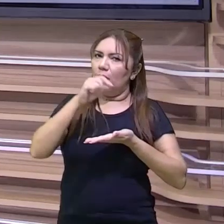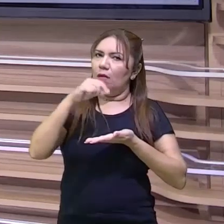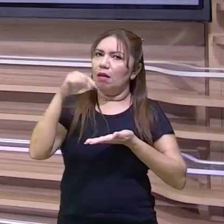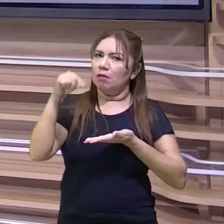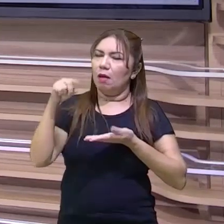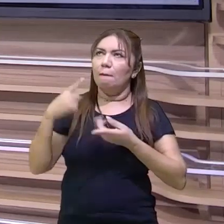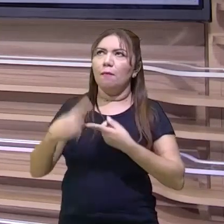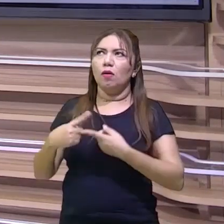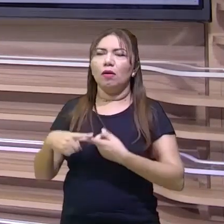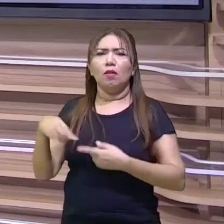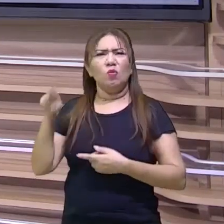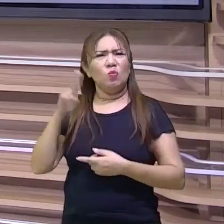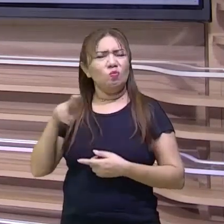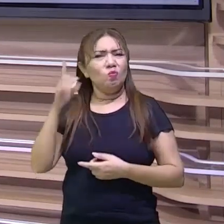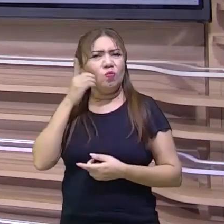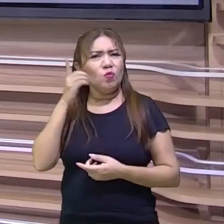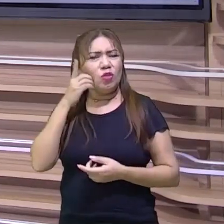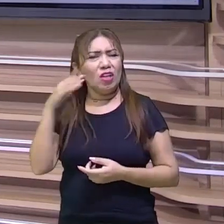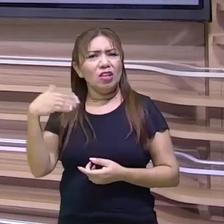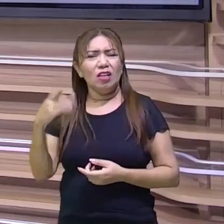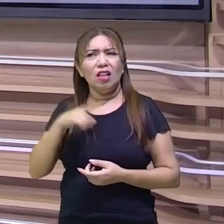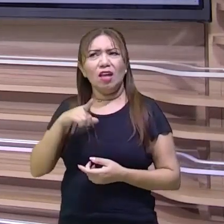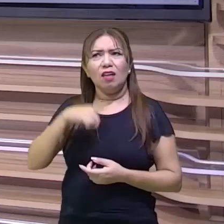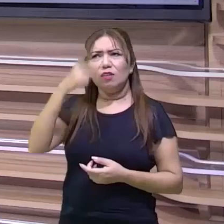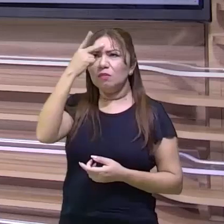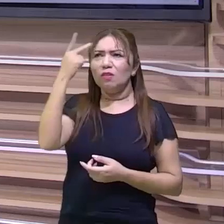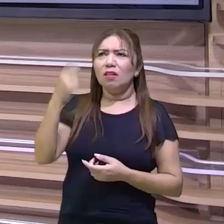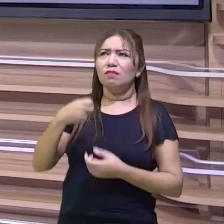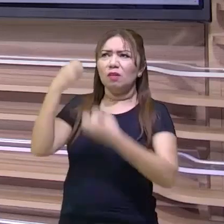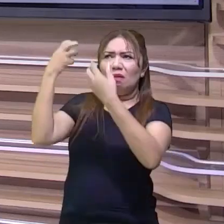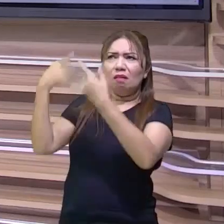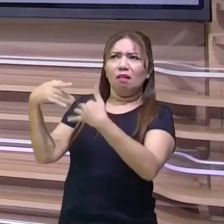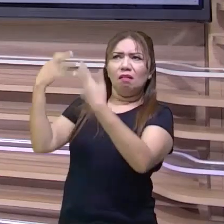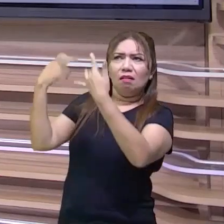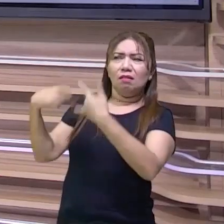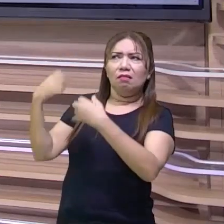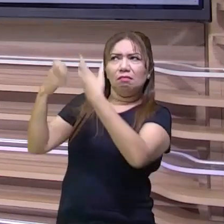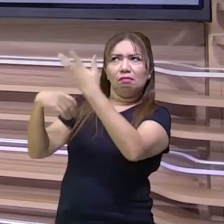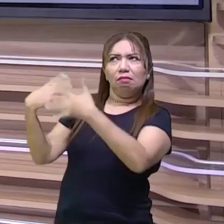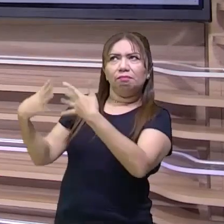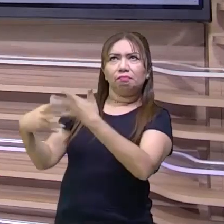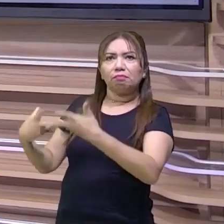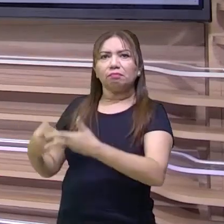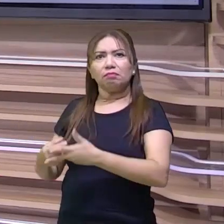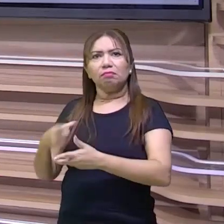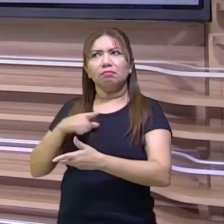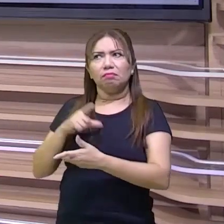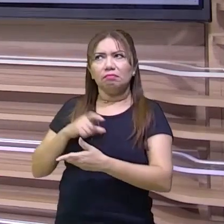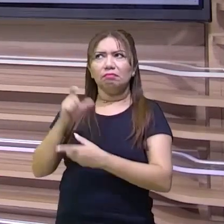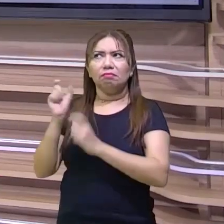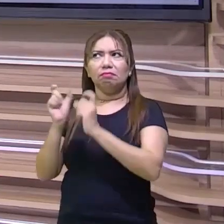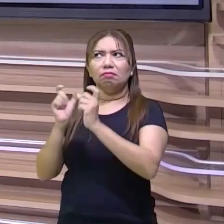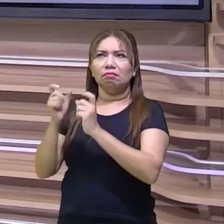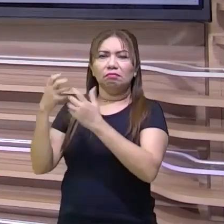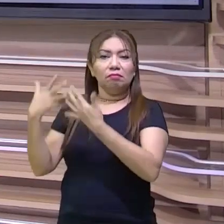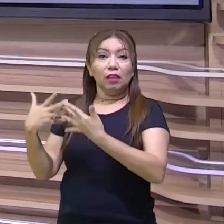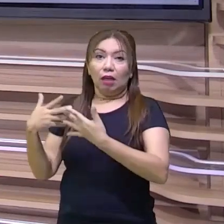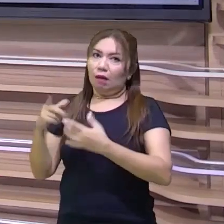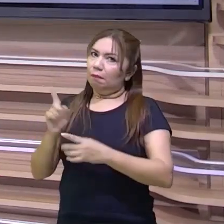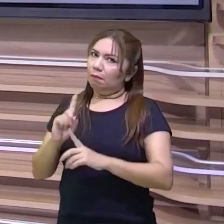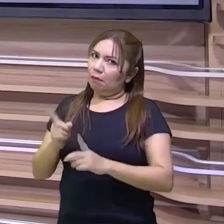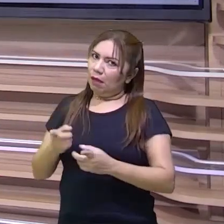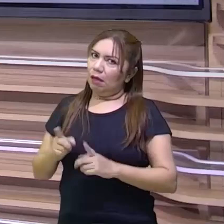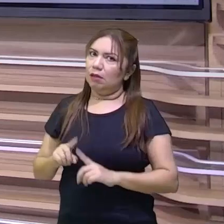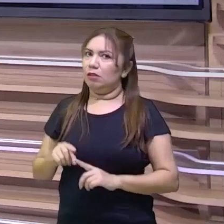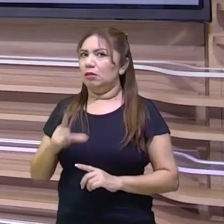no nosso dia a dia, a gente ouve muitas pessoas pronunciar aquela palavra. Porque tem palavra que tem sílaba que ela é a mais forte, mas ela não é